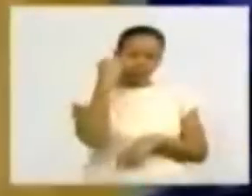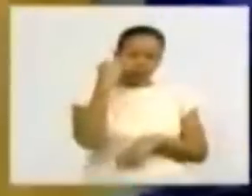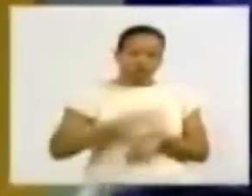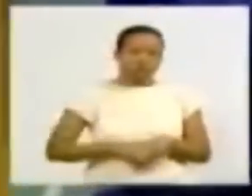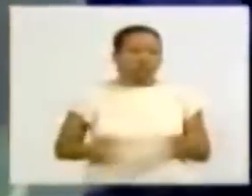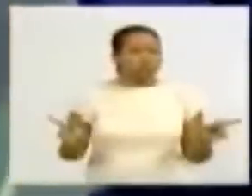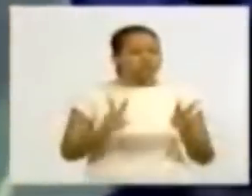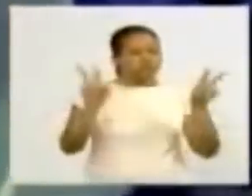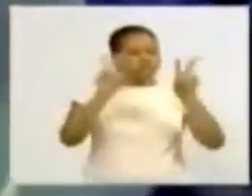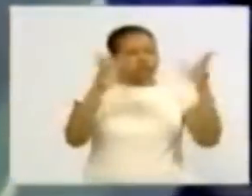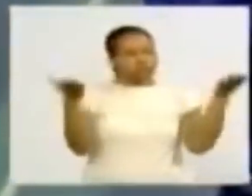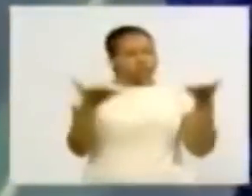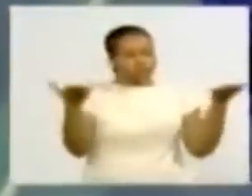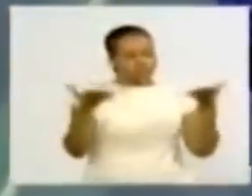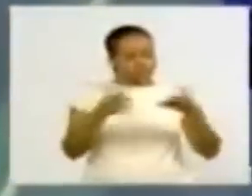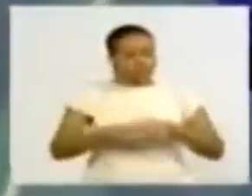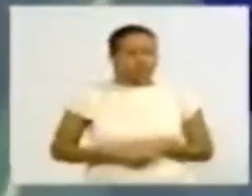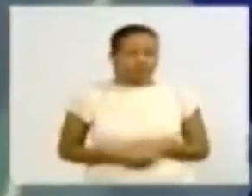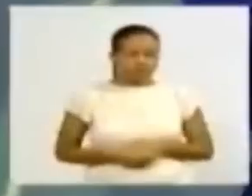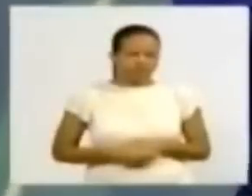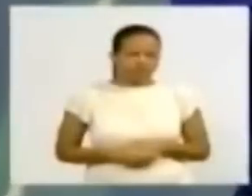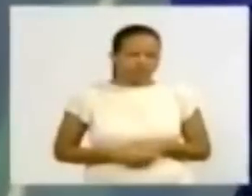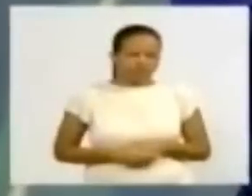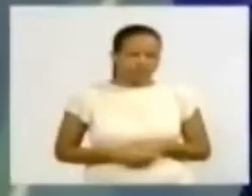que vale a pena nesta hora, Senhor,